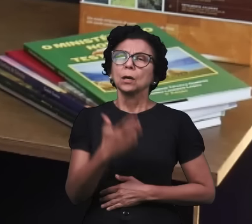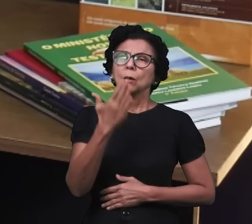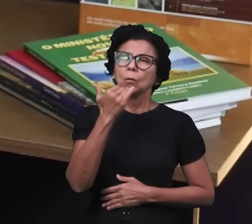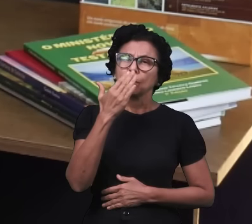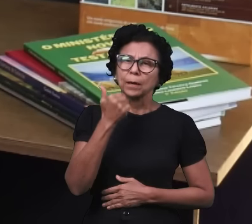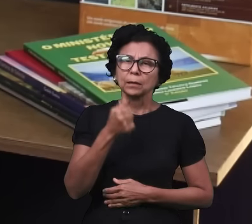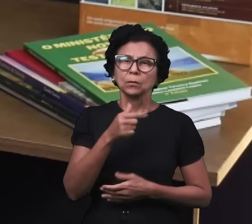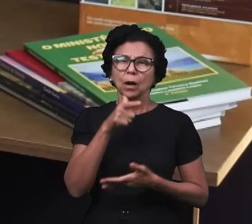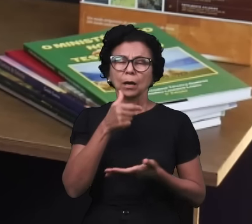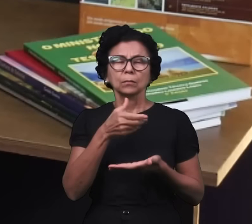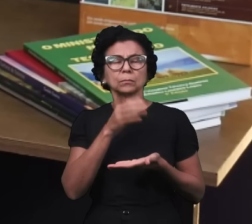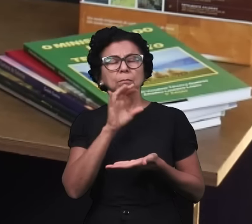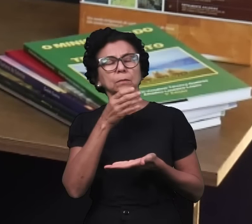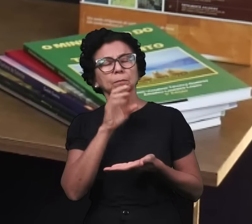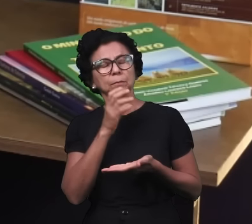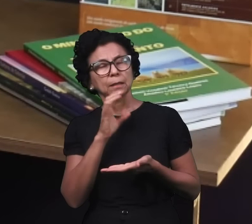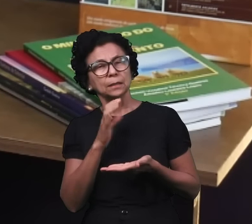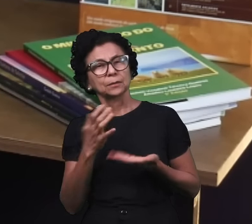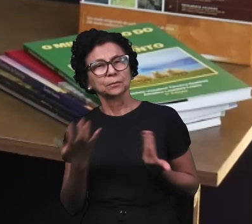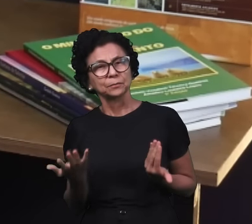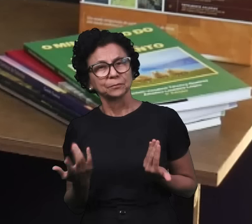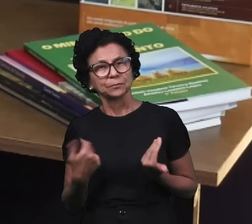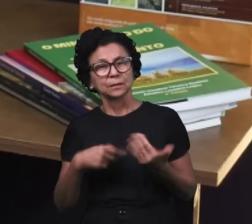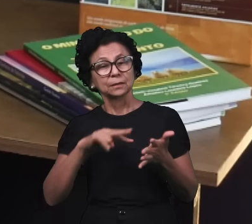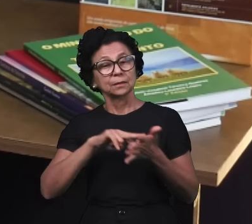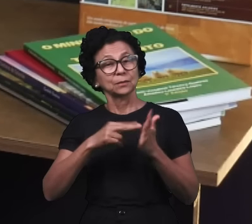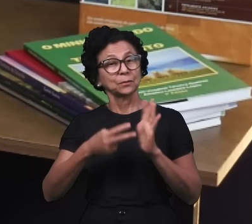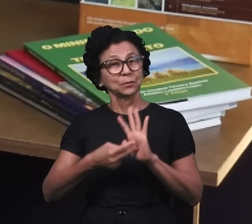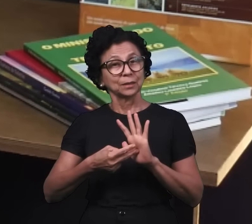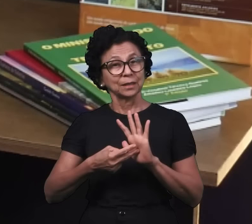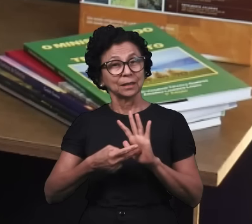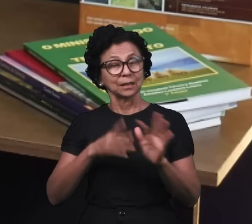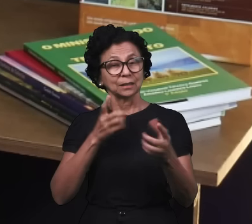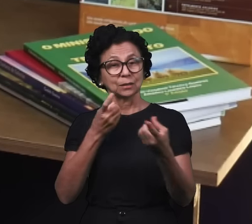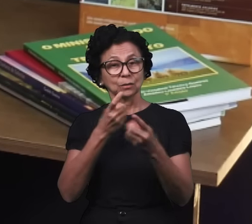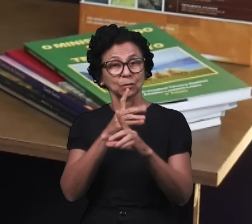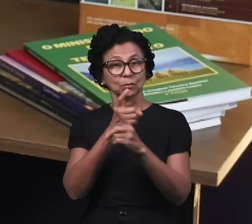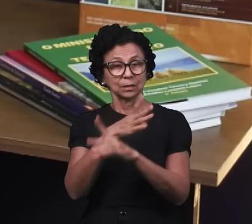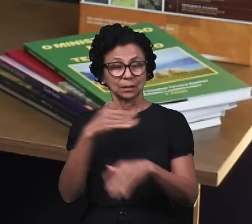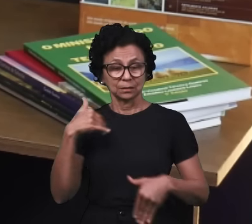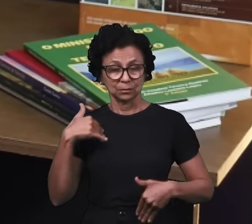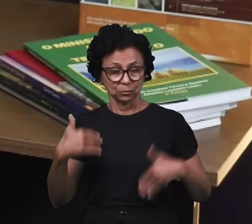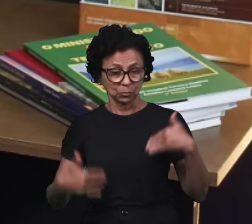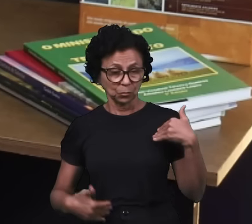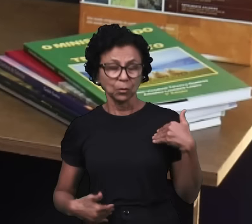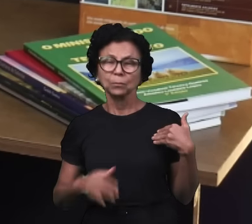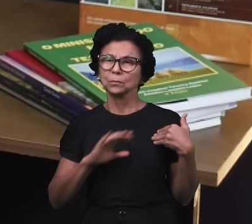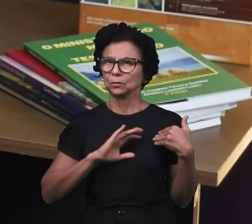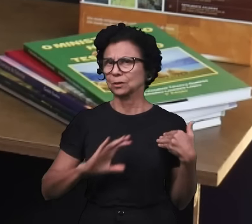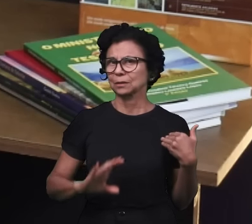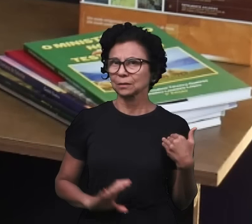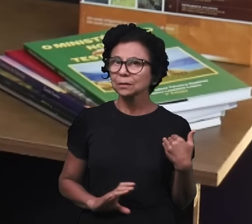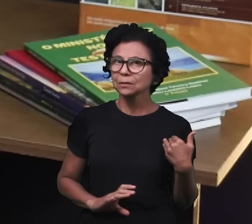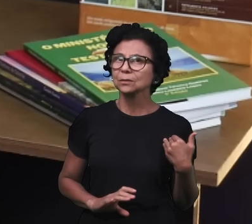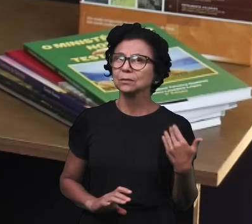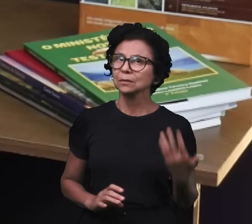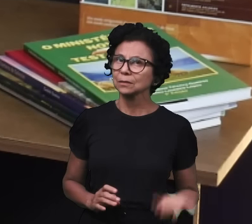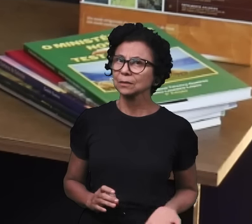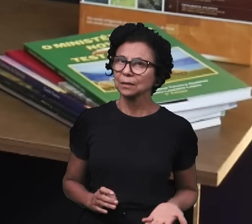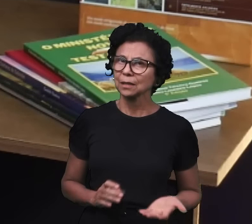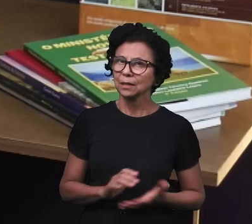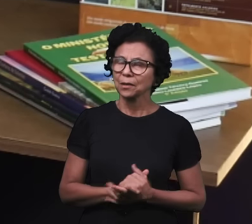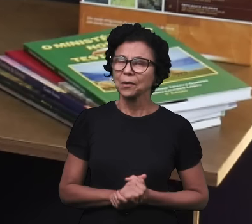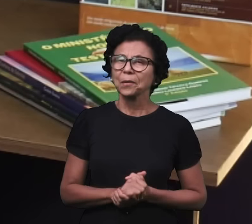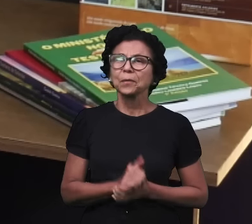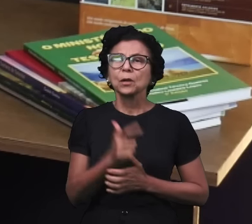e mostrando ali o quê? A doutrina de corpo, né? A igreja como corpo de Cristo, onde você vai ter as 12